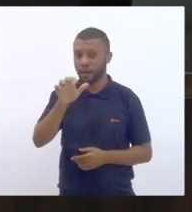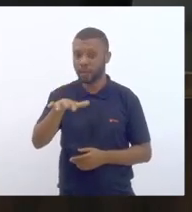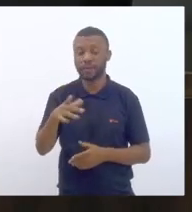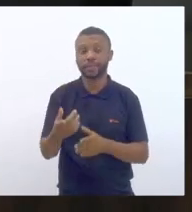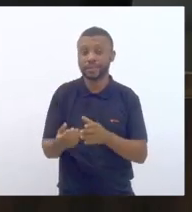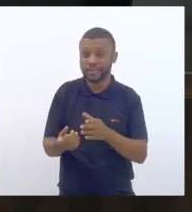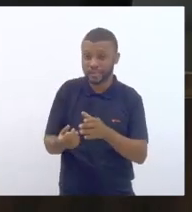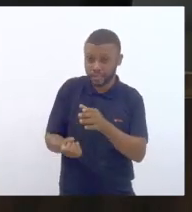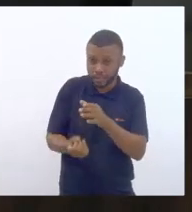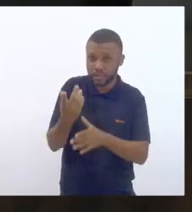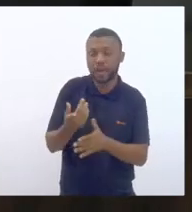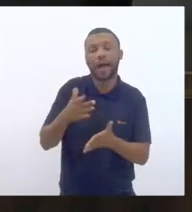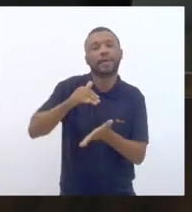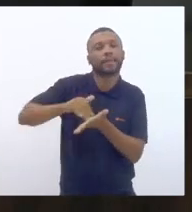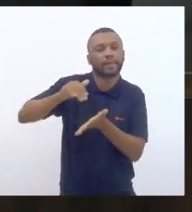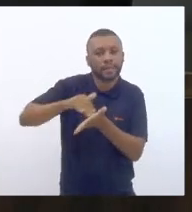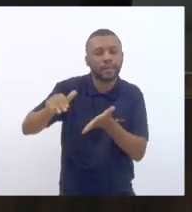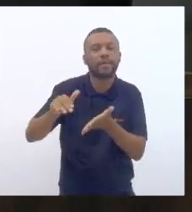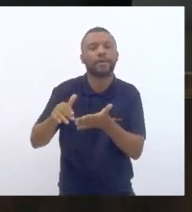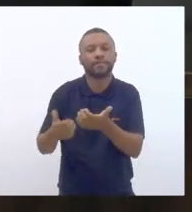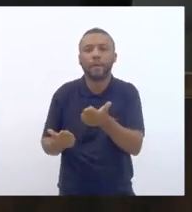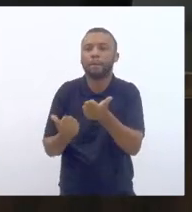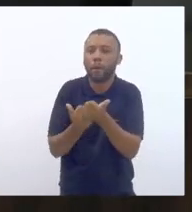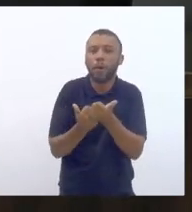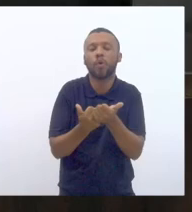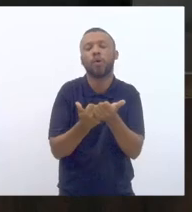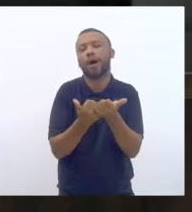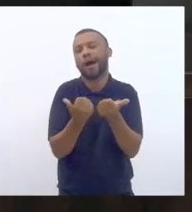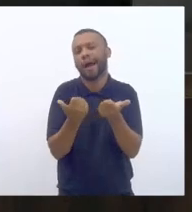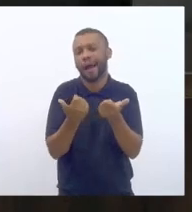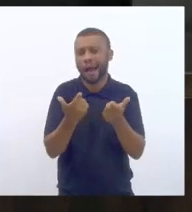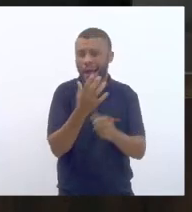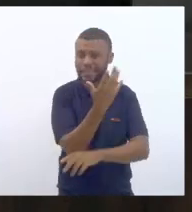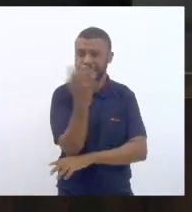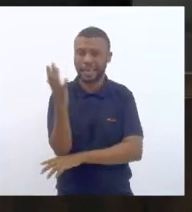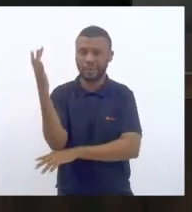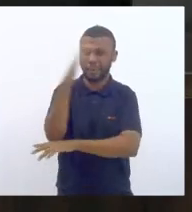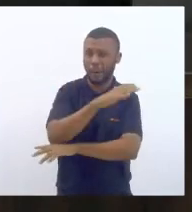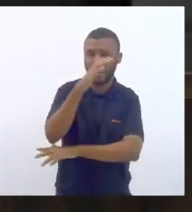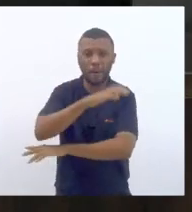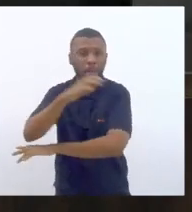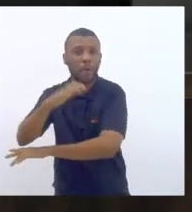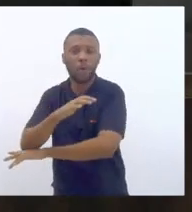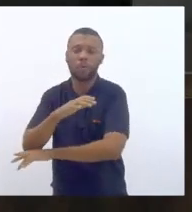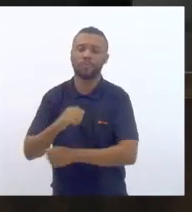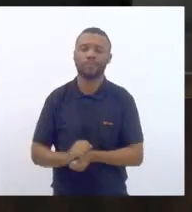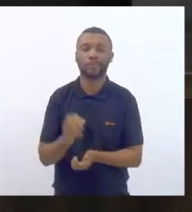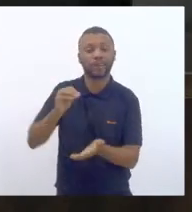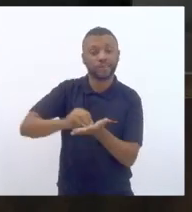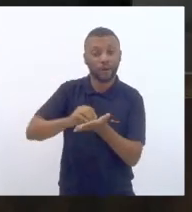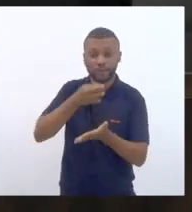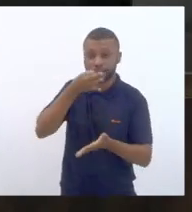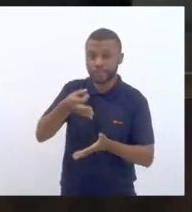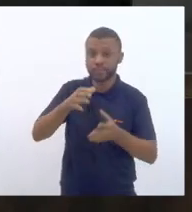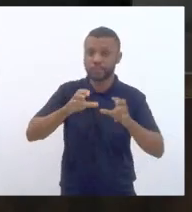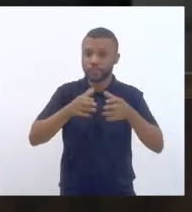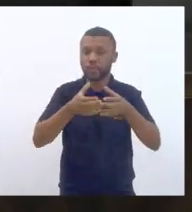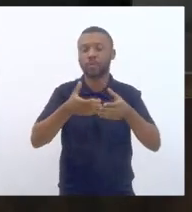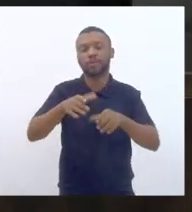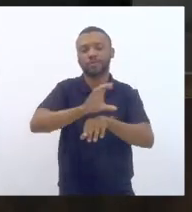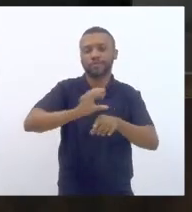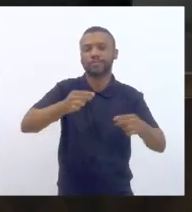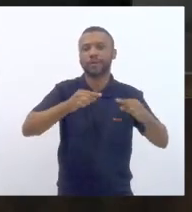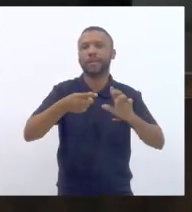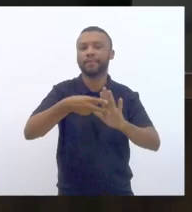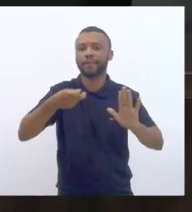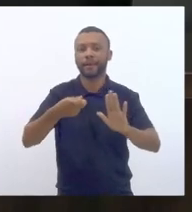de Calamidades e Desastres Naturais, na forma que menciona. Pendendo de parecer da Comissão de Emendas Constitucionais e Vetos, para emitir